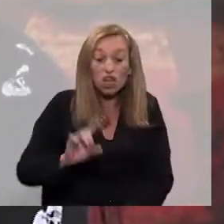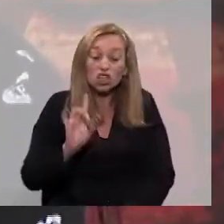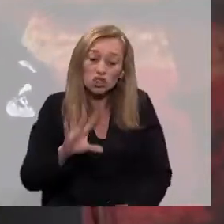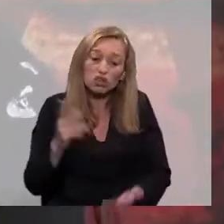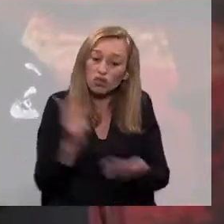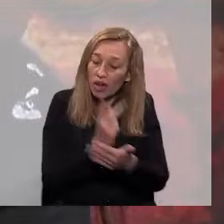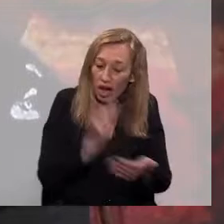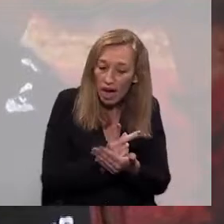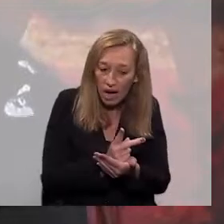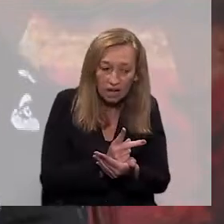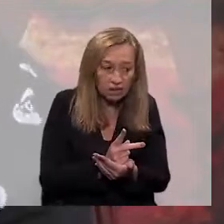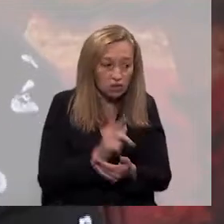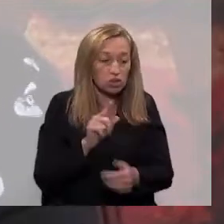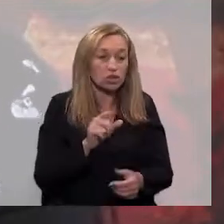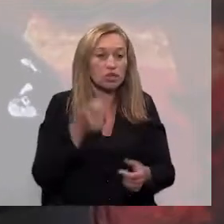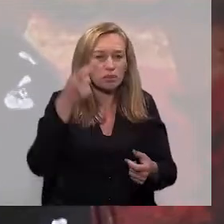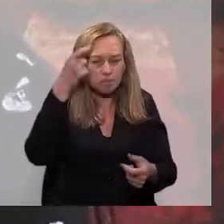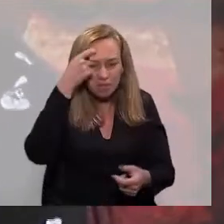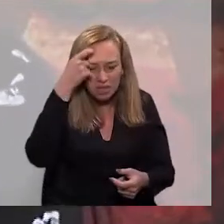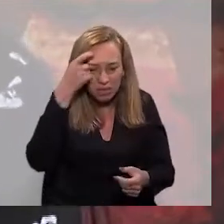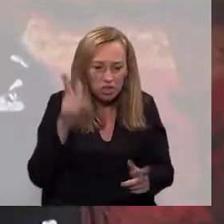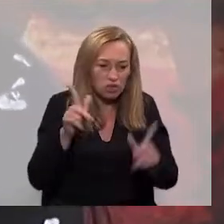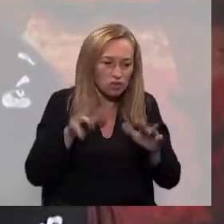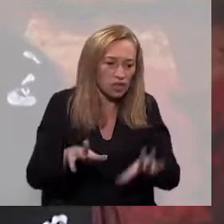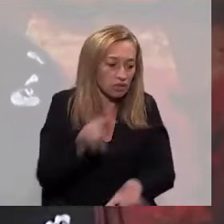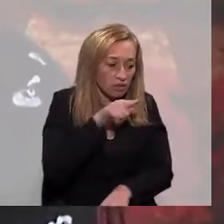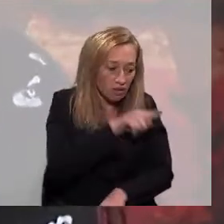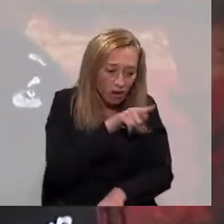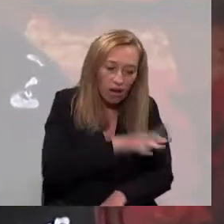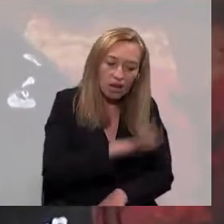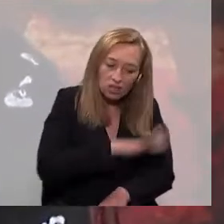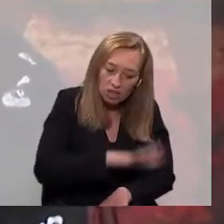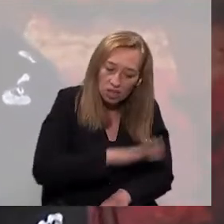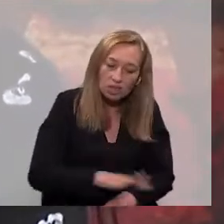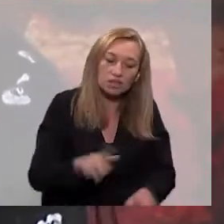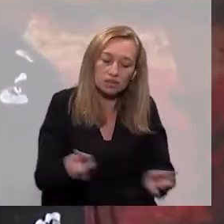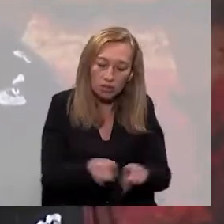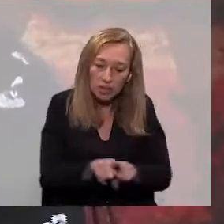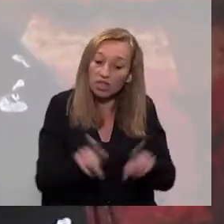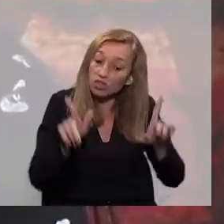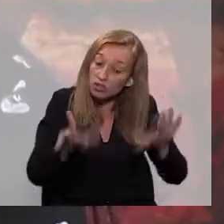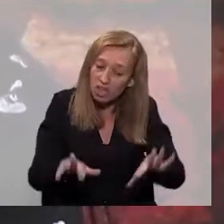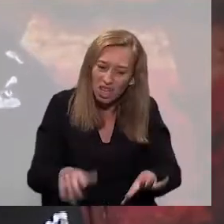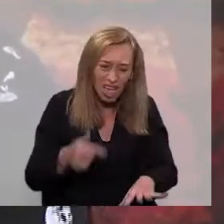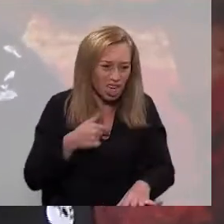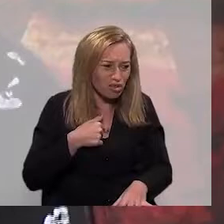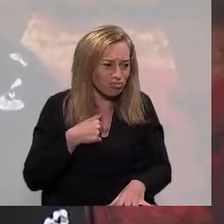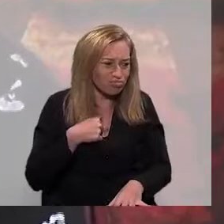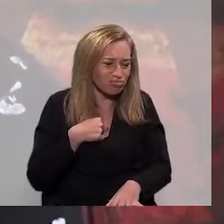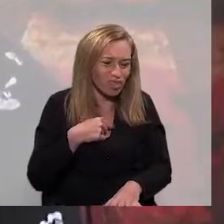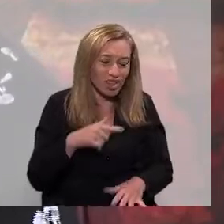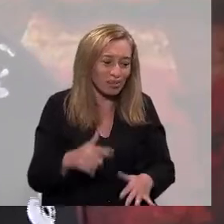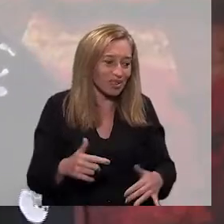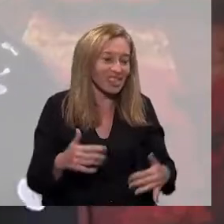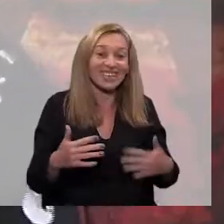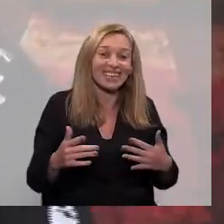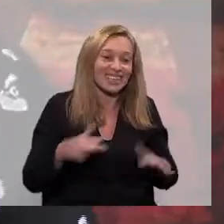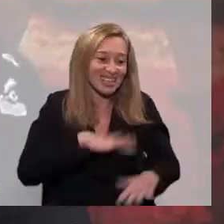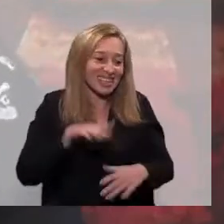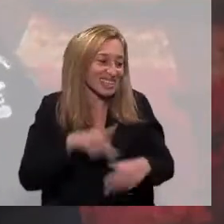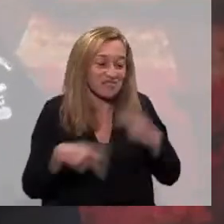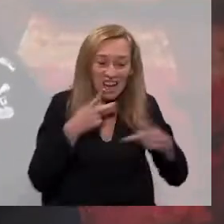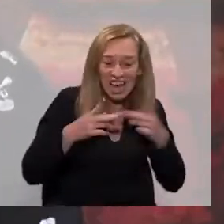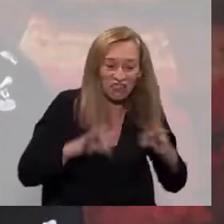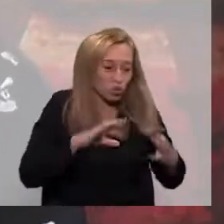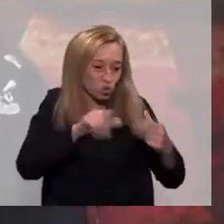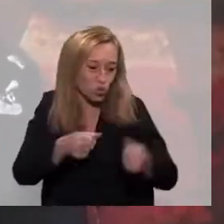eu tinha outra mentalidade, as crianças também tinham outra. Eu já não era mais aquela criança espontânea, cheguei, que falava com